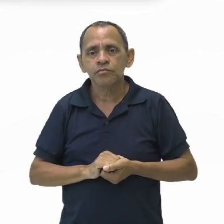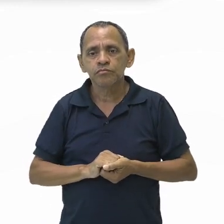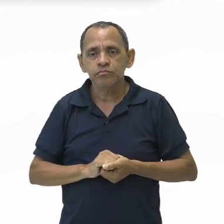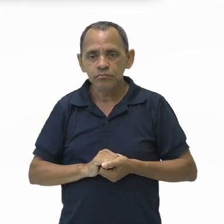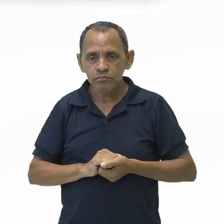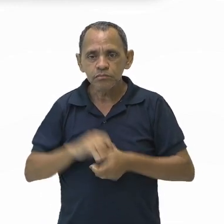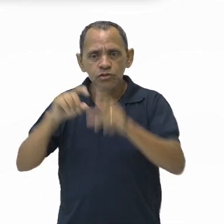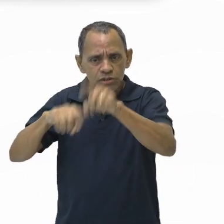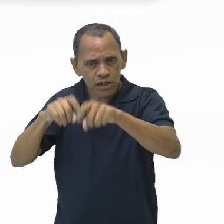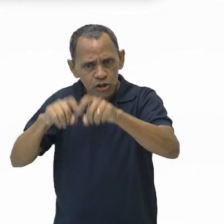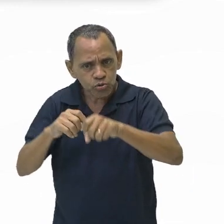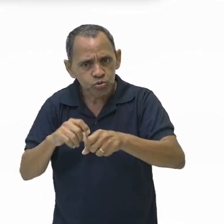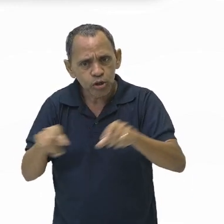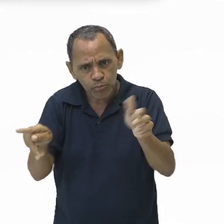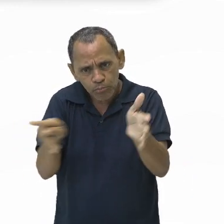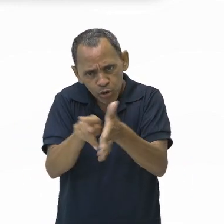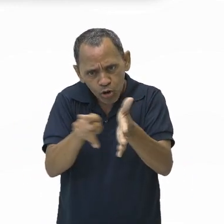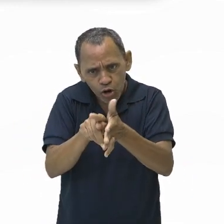ter